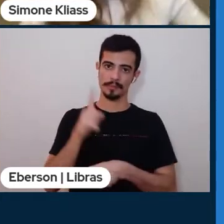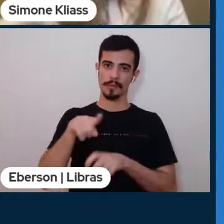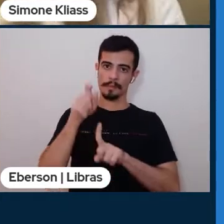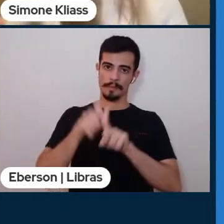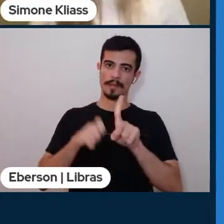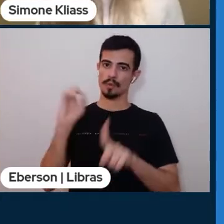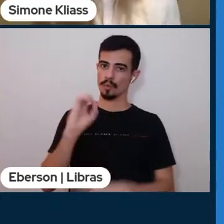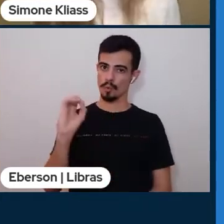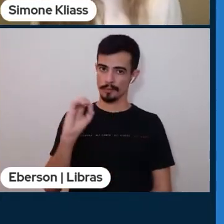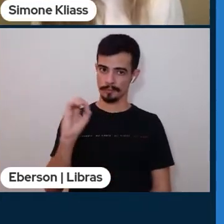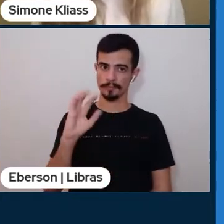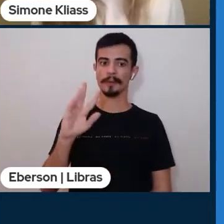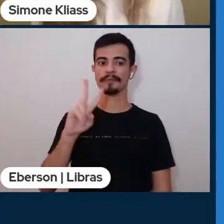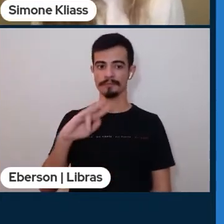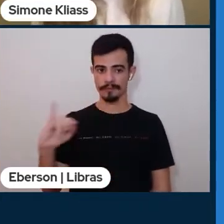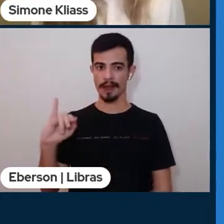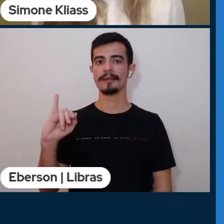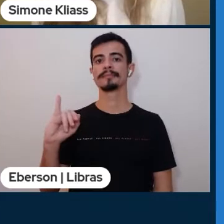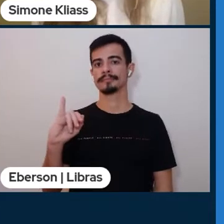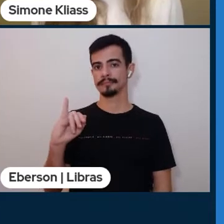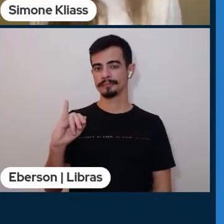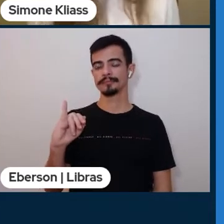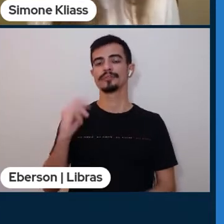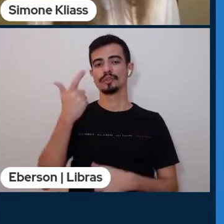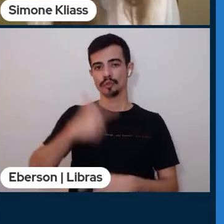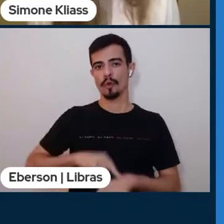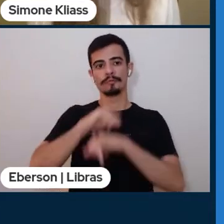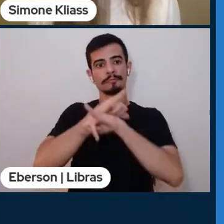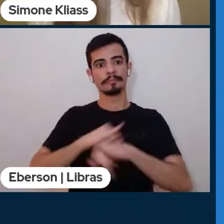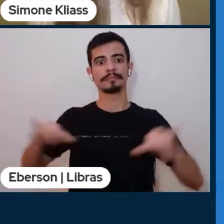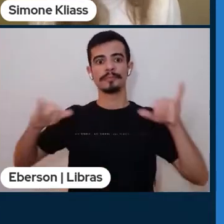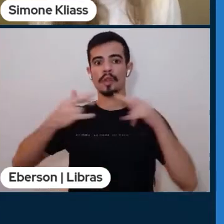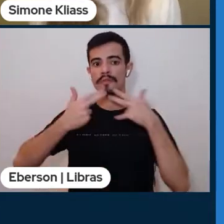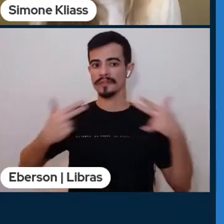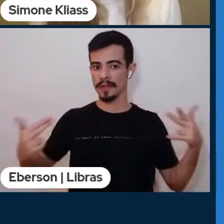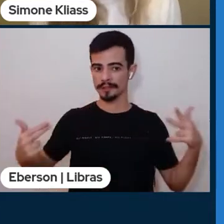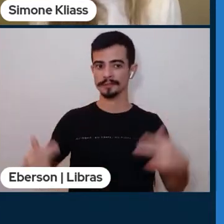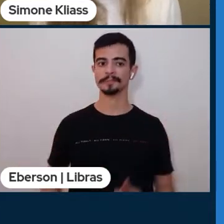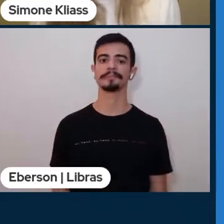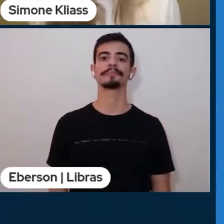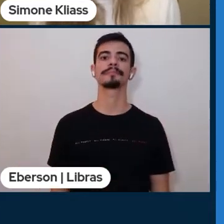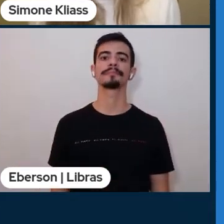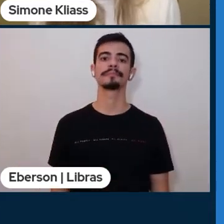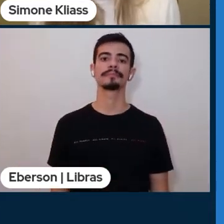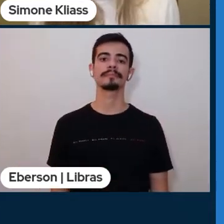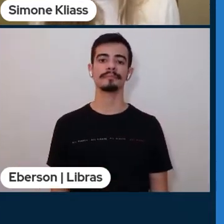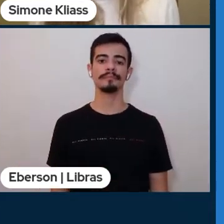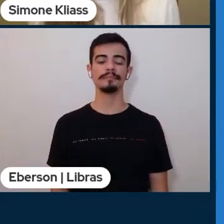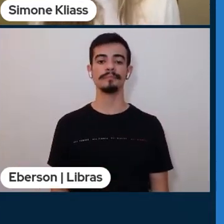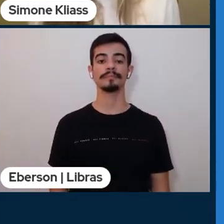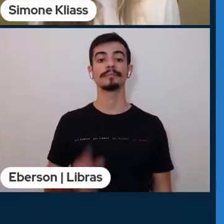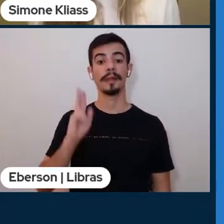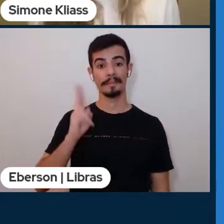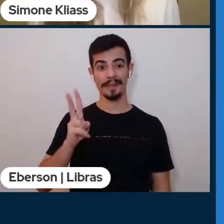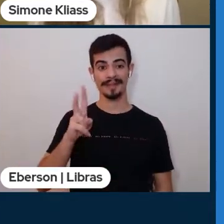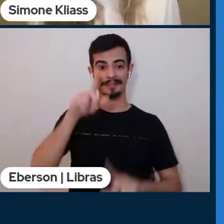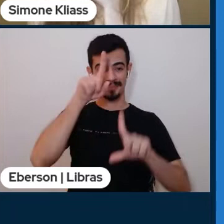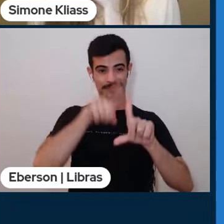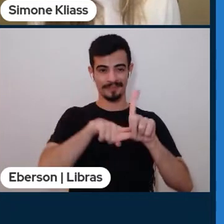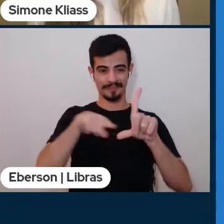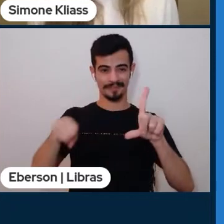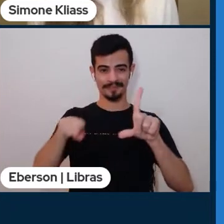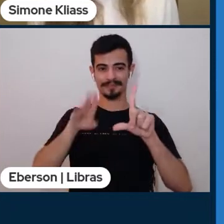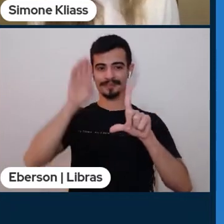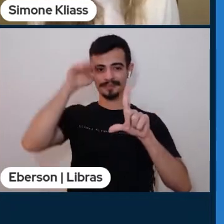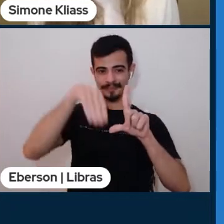novo eles vão dar uma balançada no mercado né aqui nesse mesmo gráfico depois vocês podem olhar na internet tem